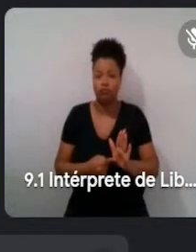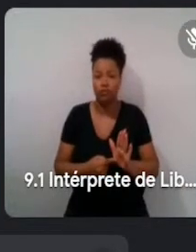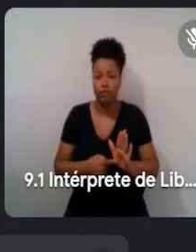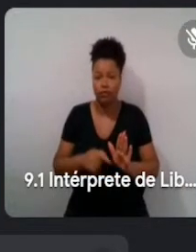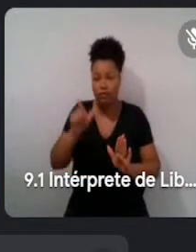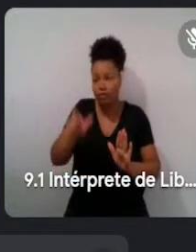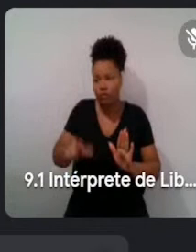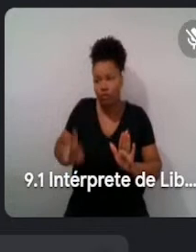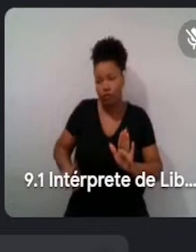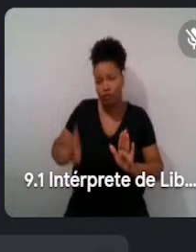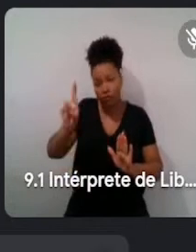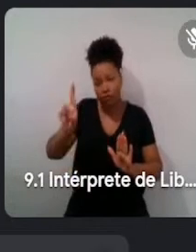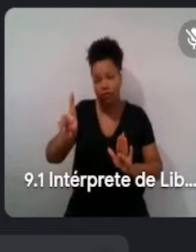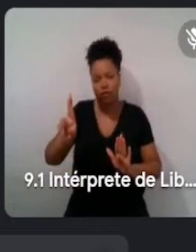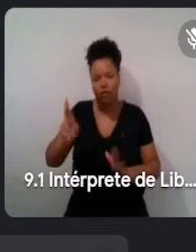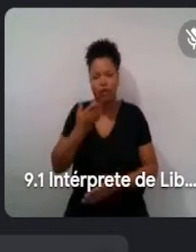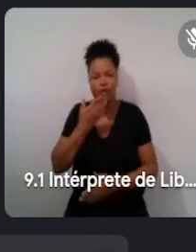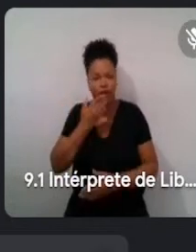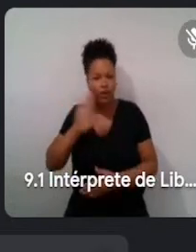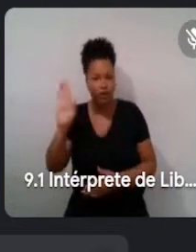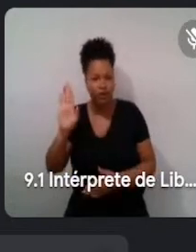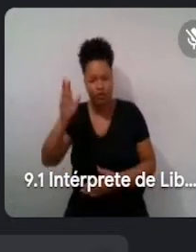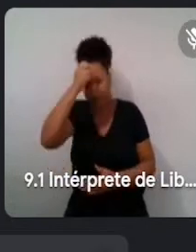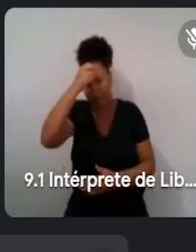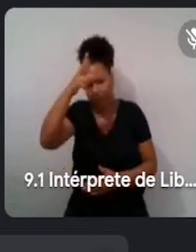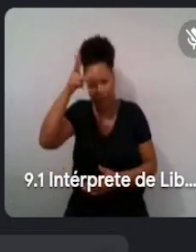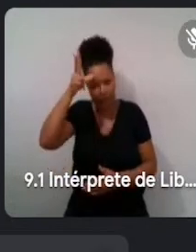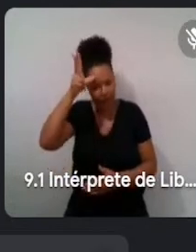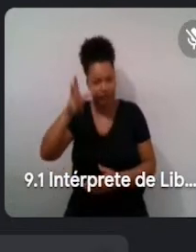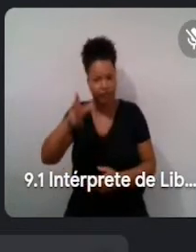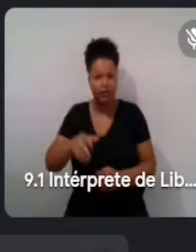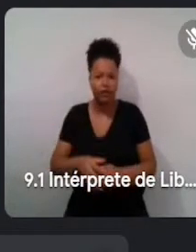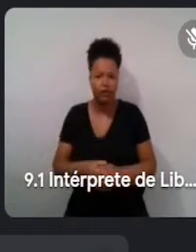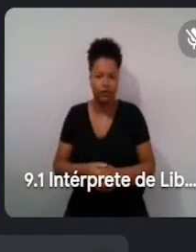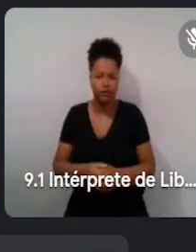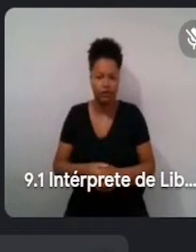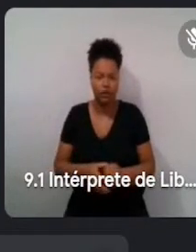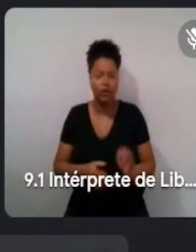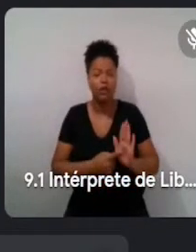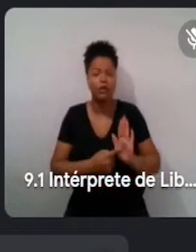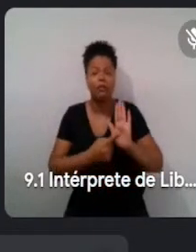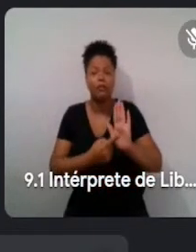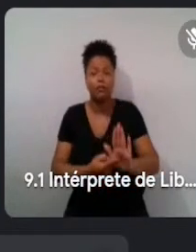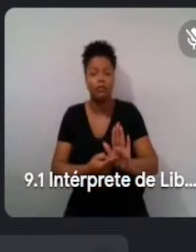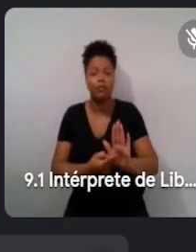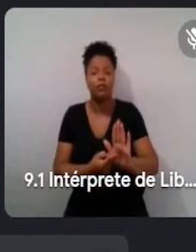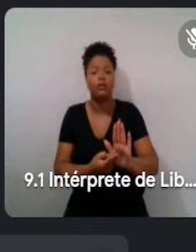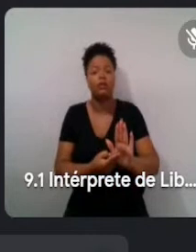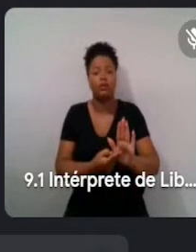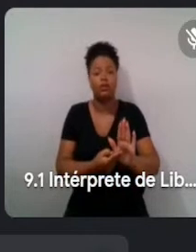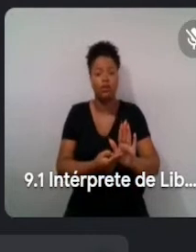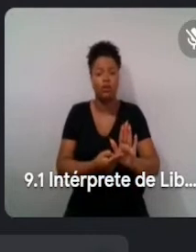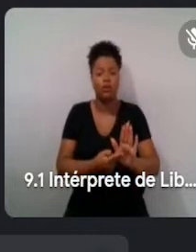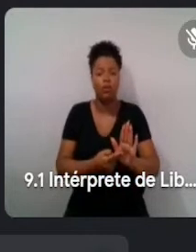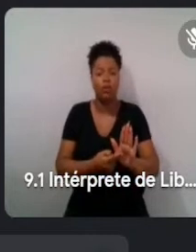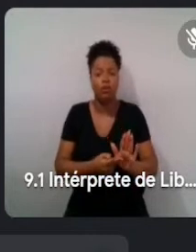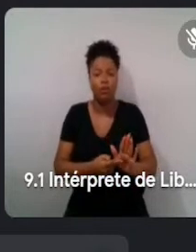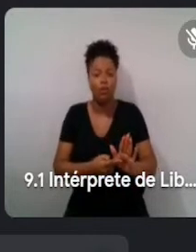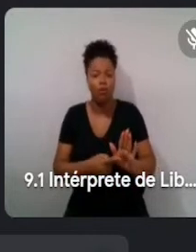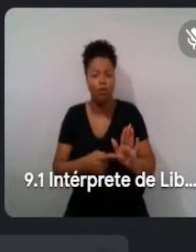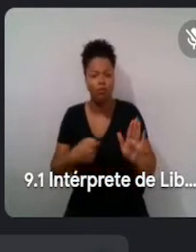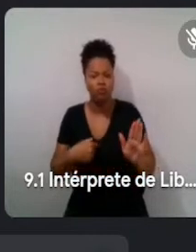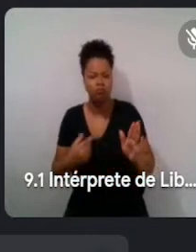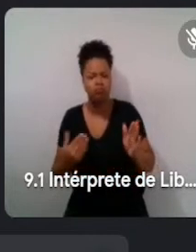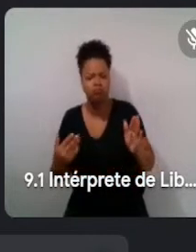representante, então candidata a prefeita, e apontou um descumprimento dessa decisão.